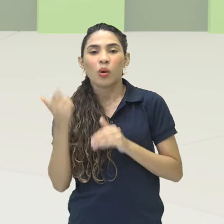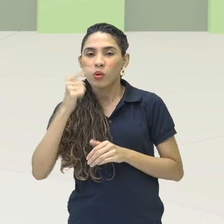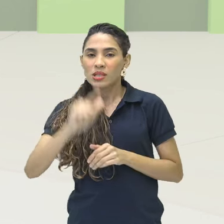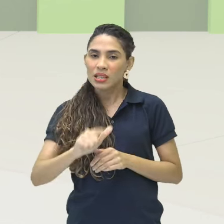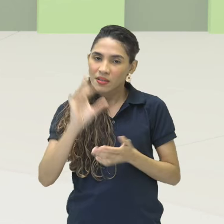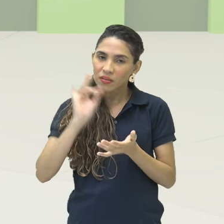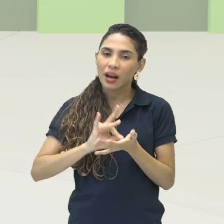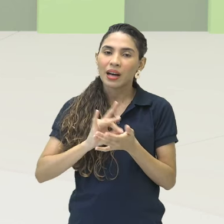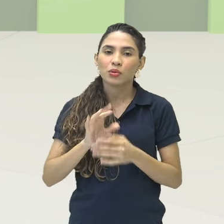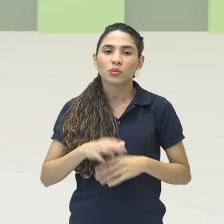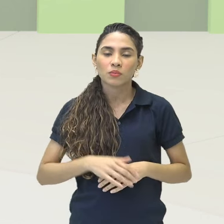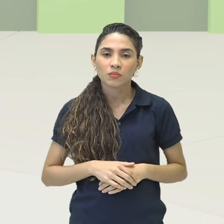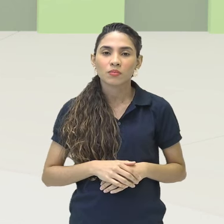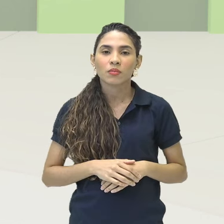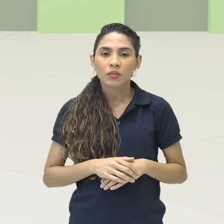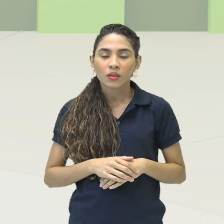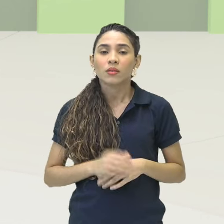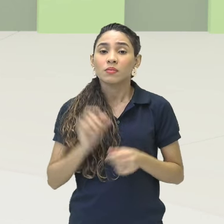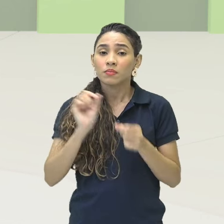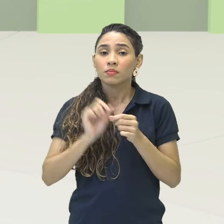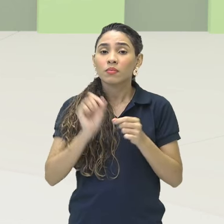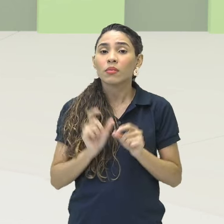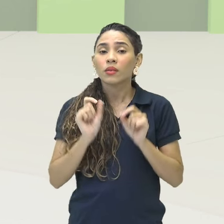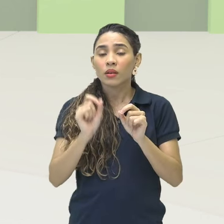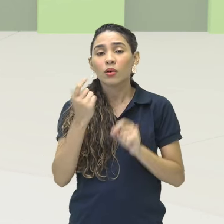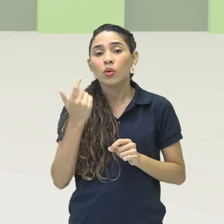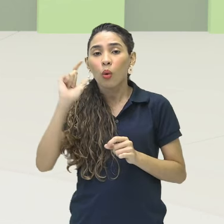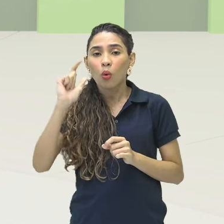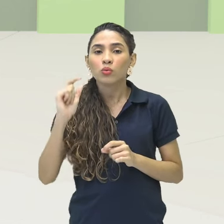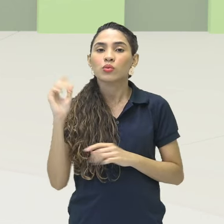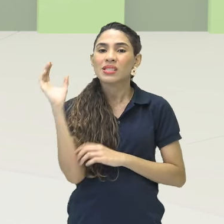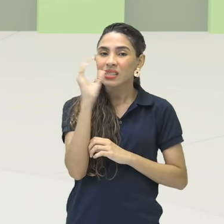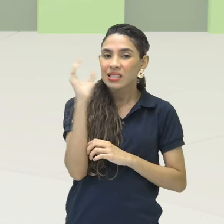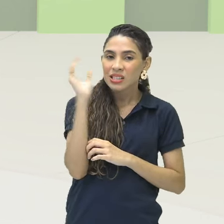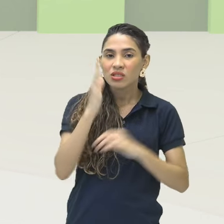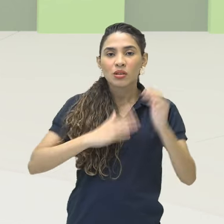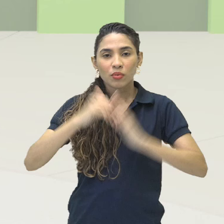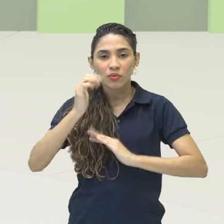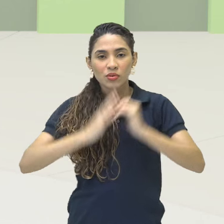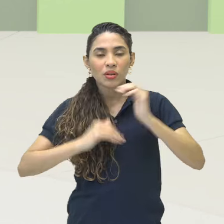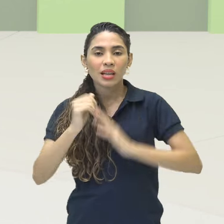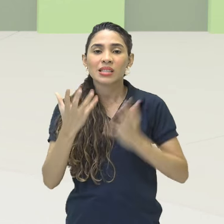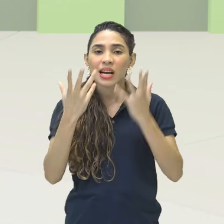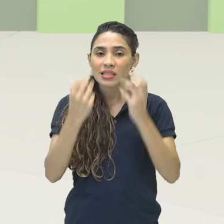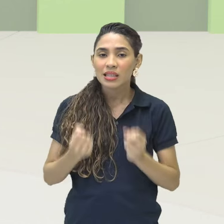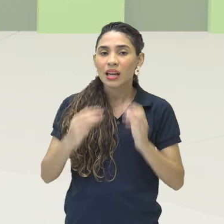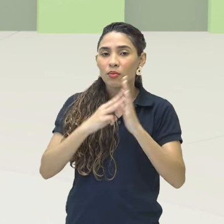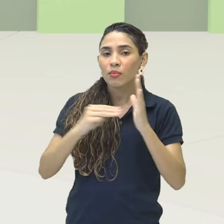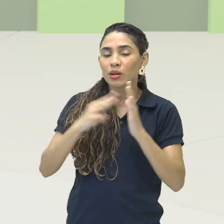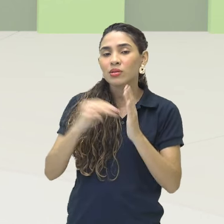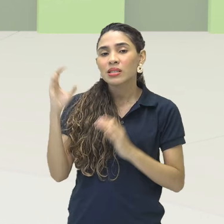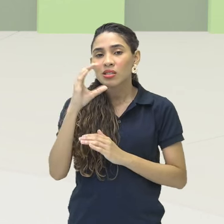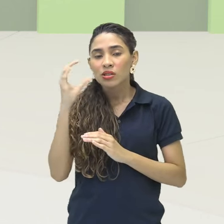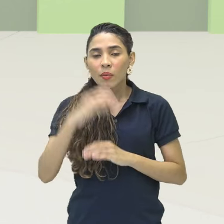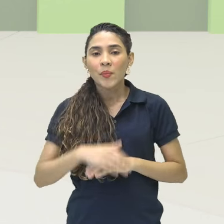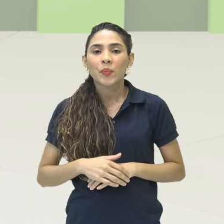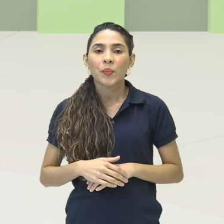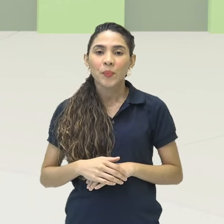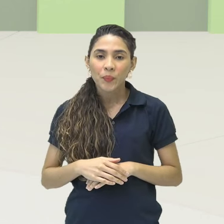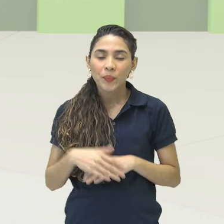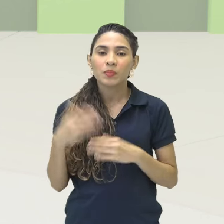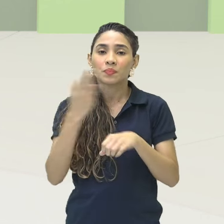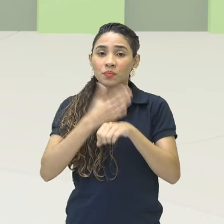realmente conseguir fazer com que outros cientistas aceitassem ali o seu método científico e as